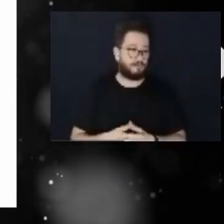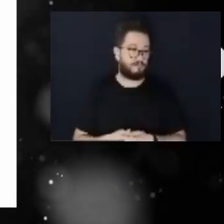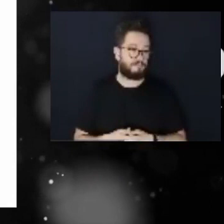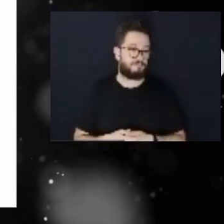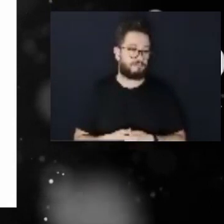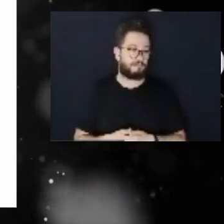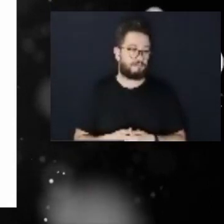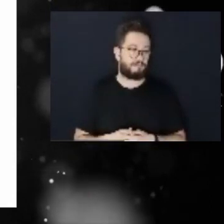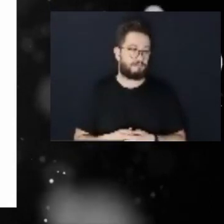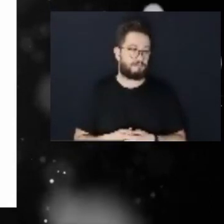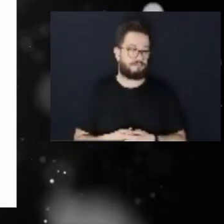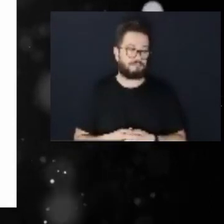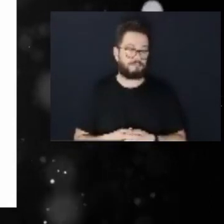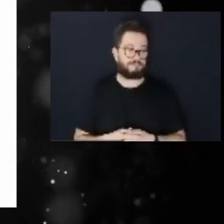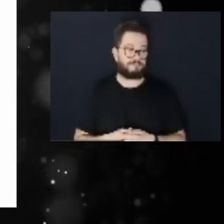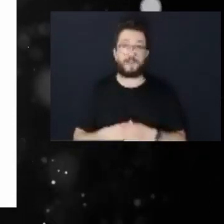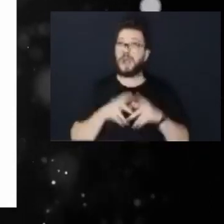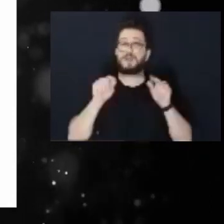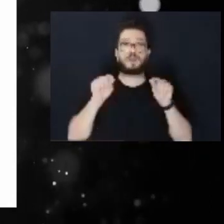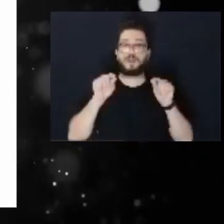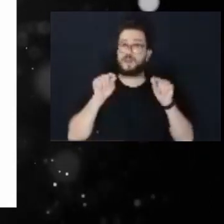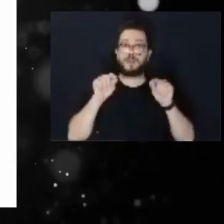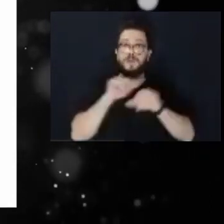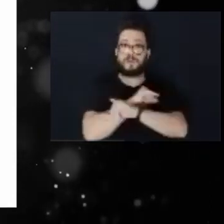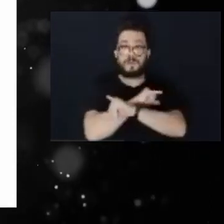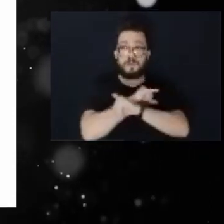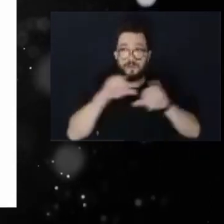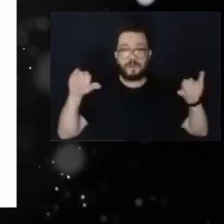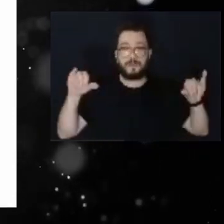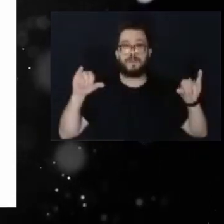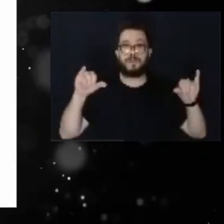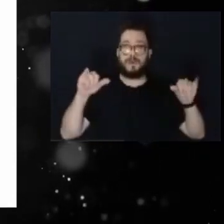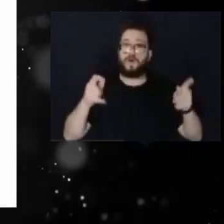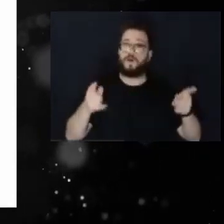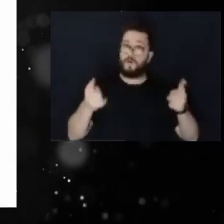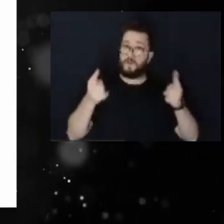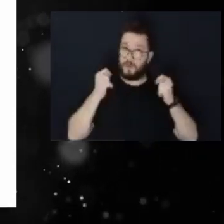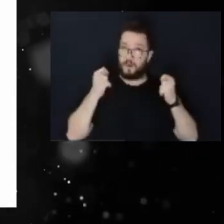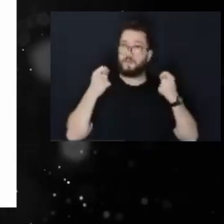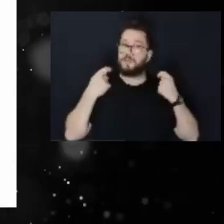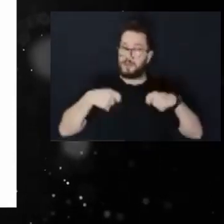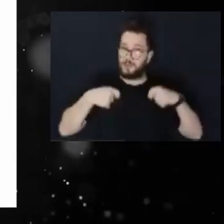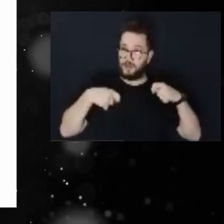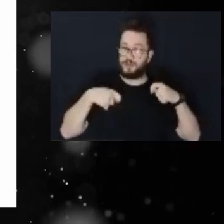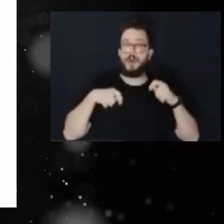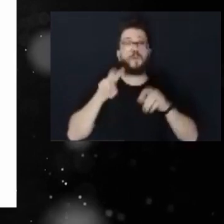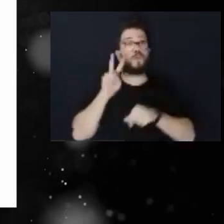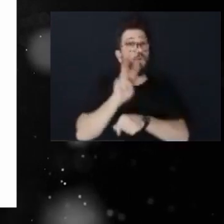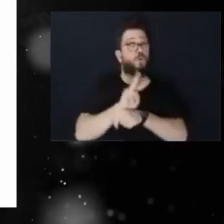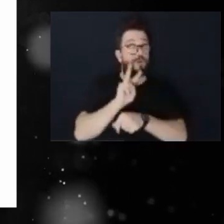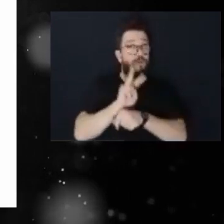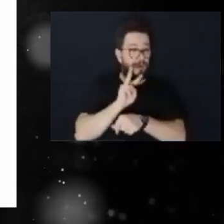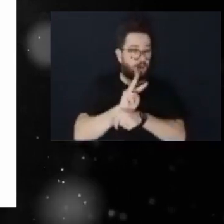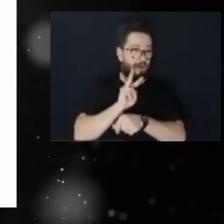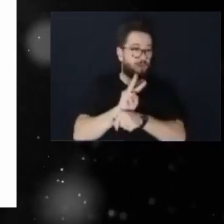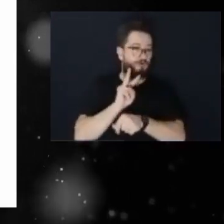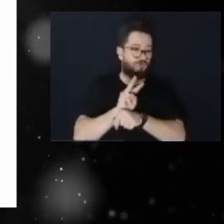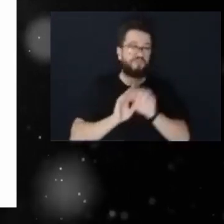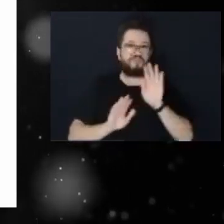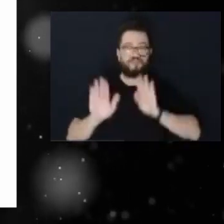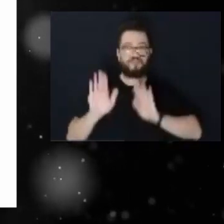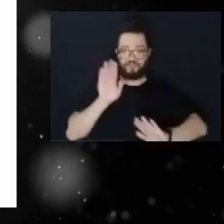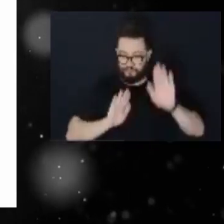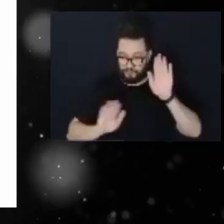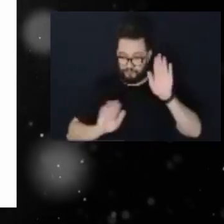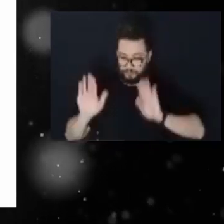recomendações: manutenção de medidas restritivas ainda, aumento de transparência de dados e reformulação dos